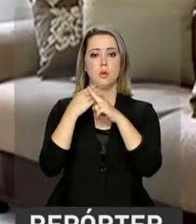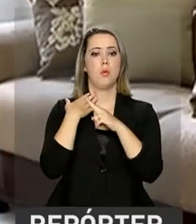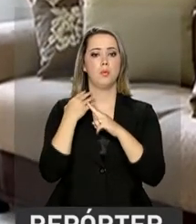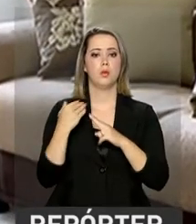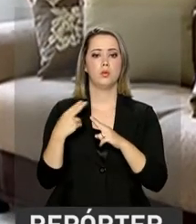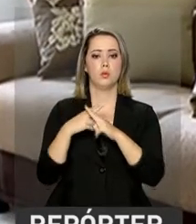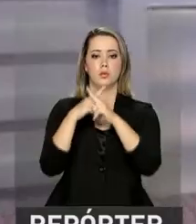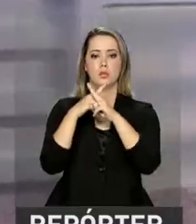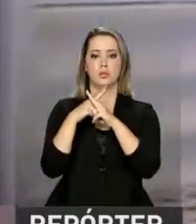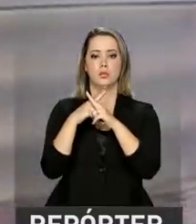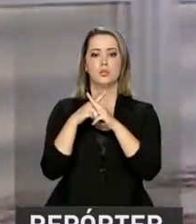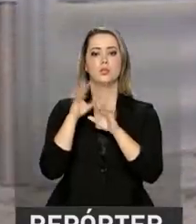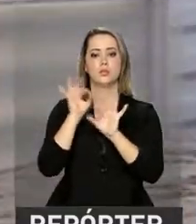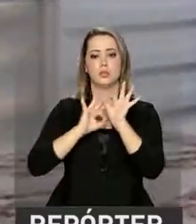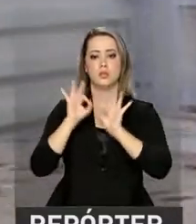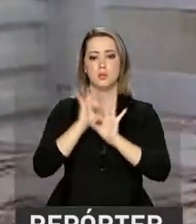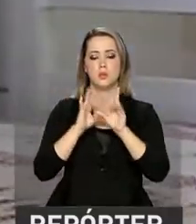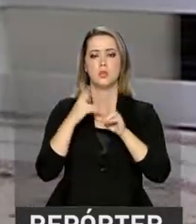econômica